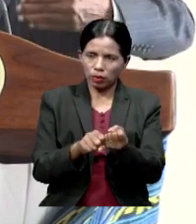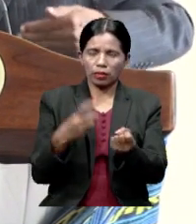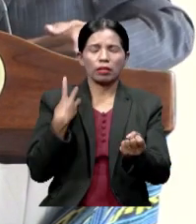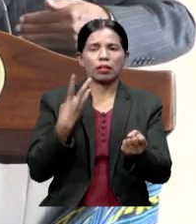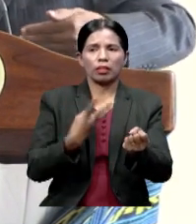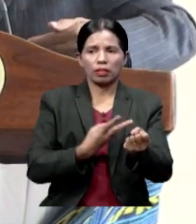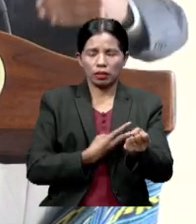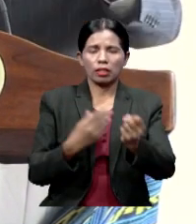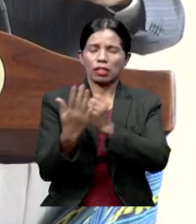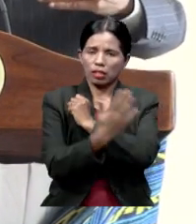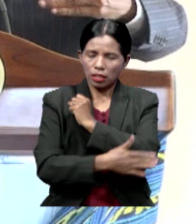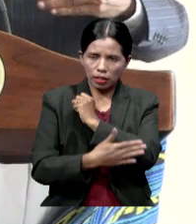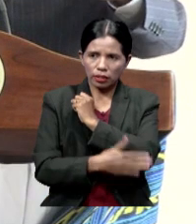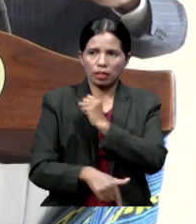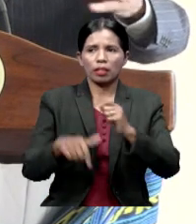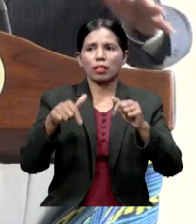vence